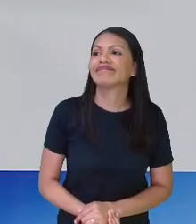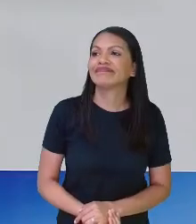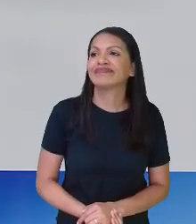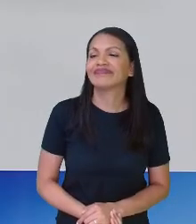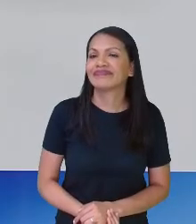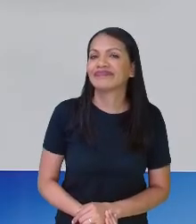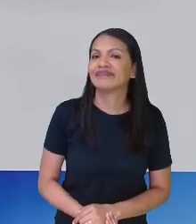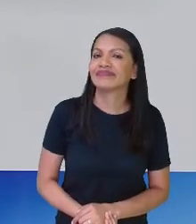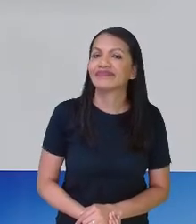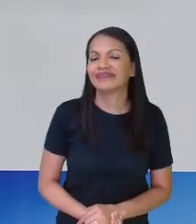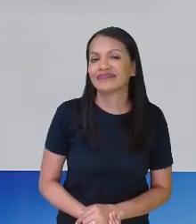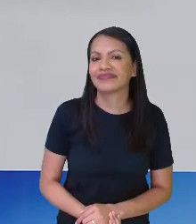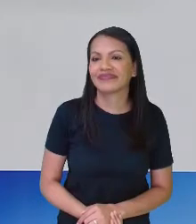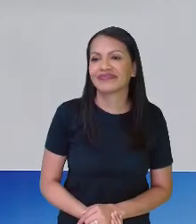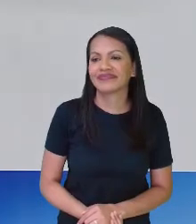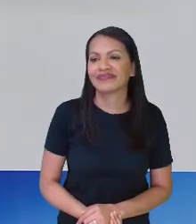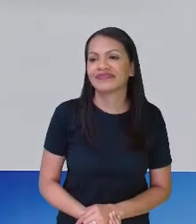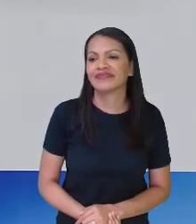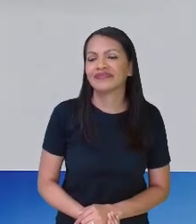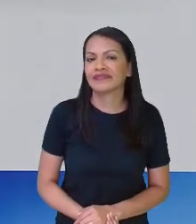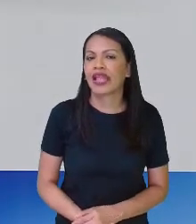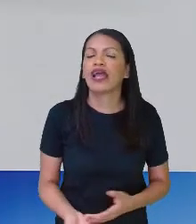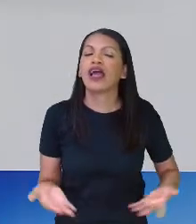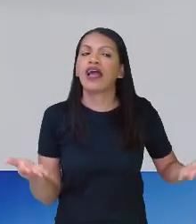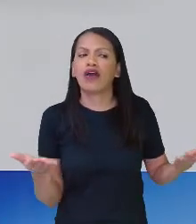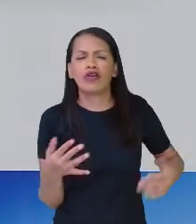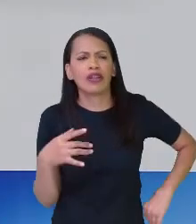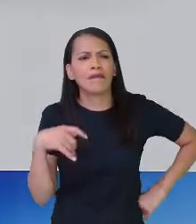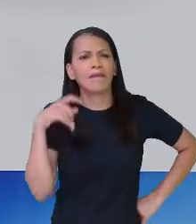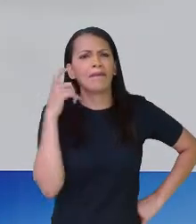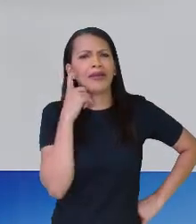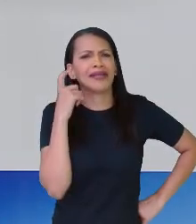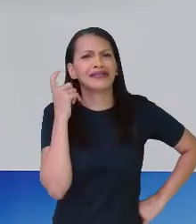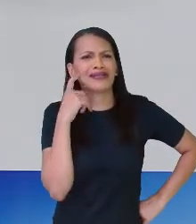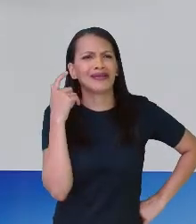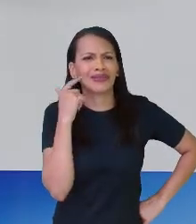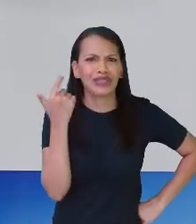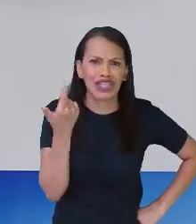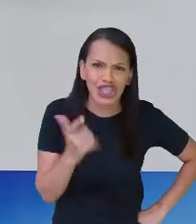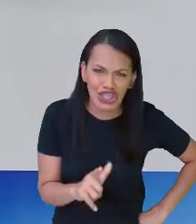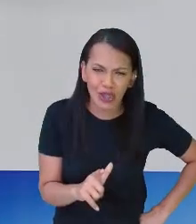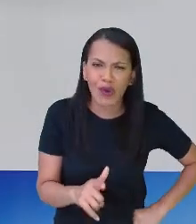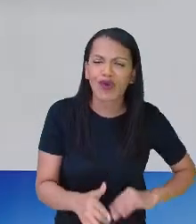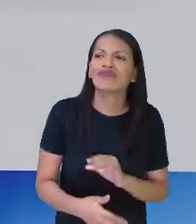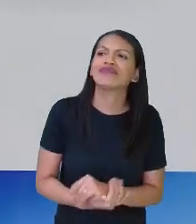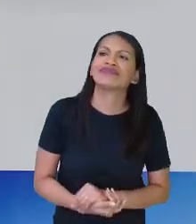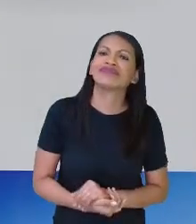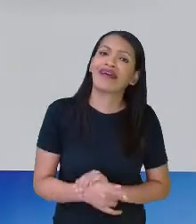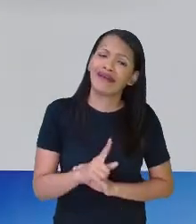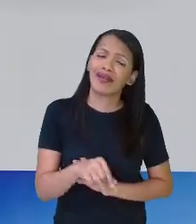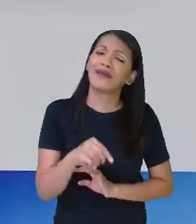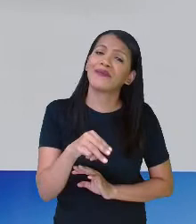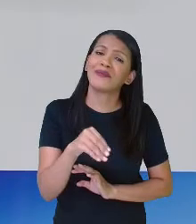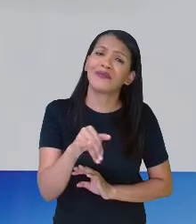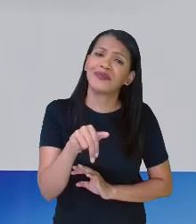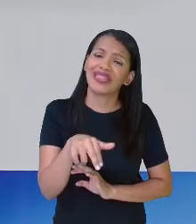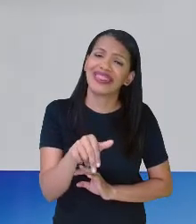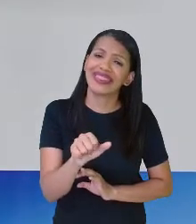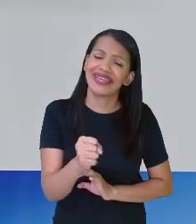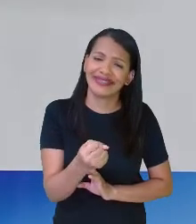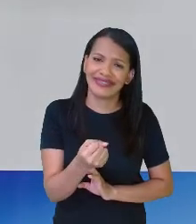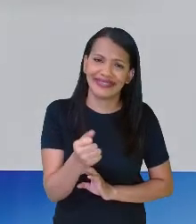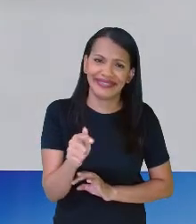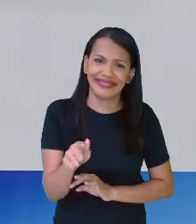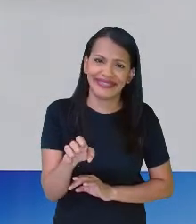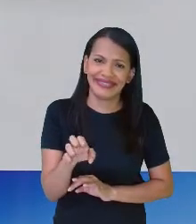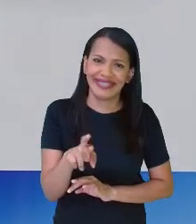Qual é o outro, gente? Agora ficaram pensativos de novo, porque eles juravam que era Minas Gerais. Não era Minas